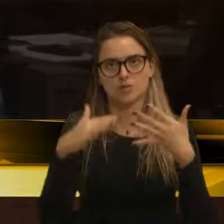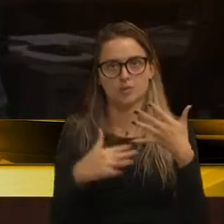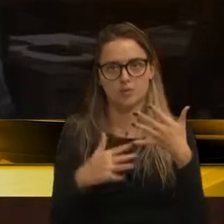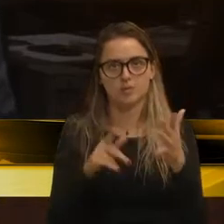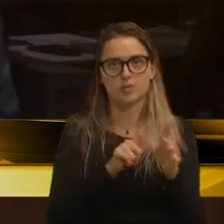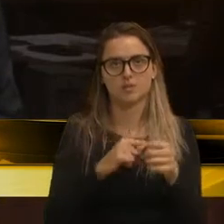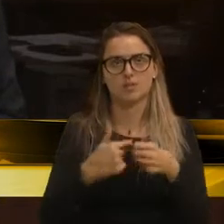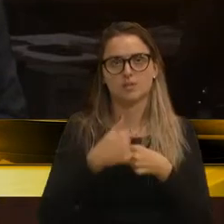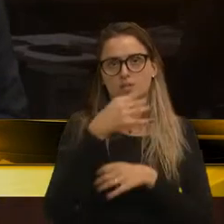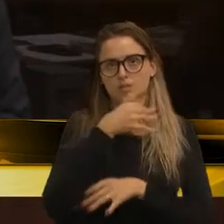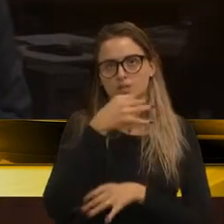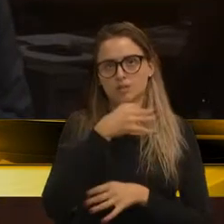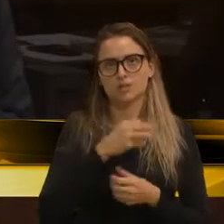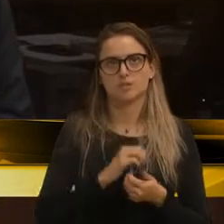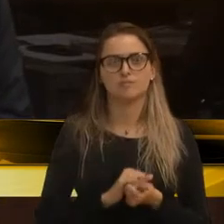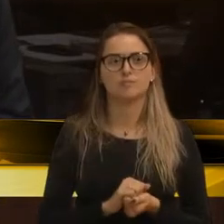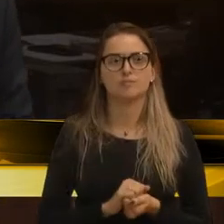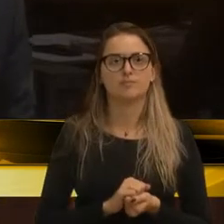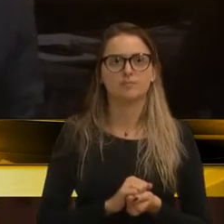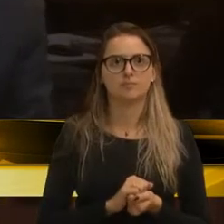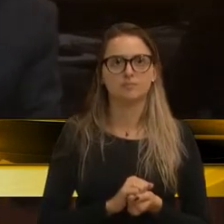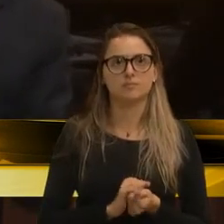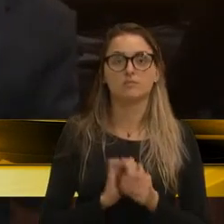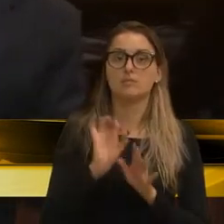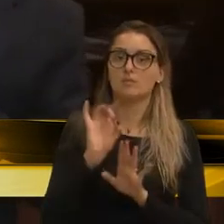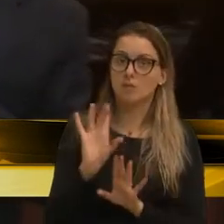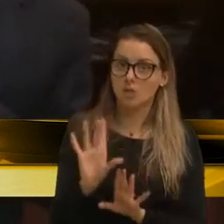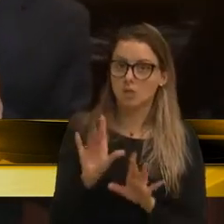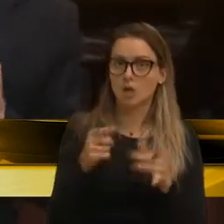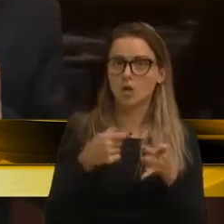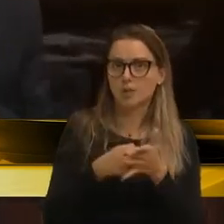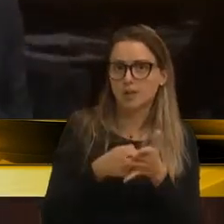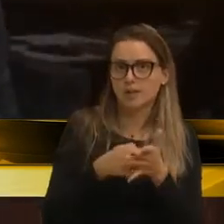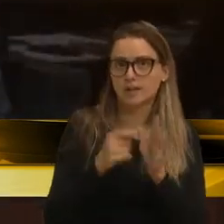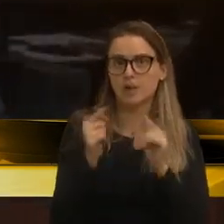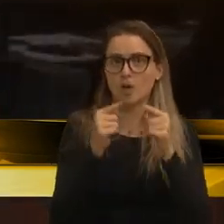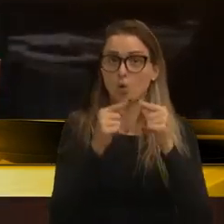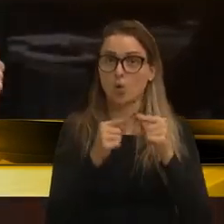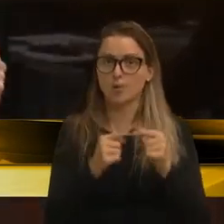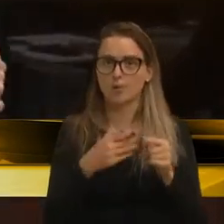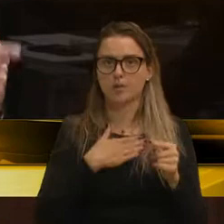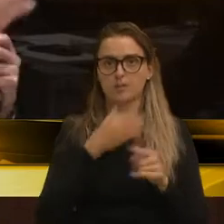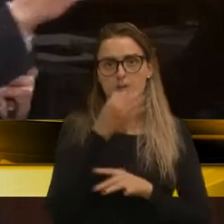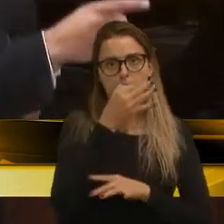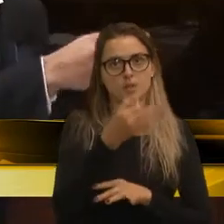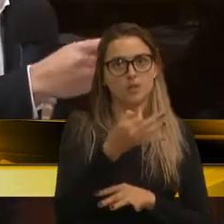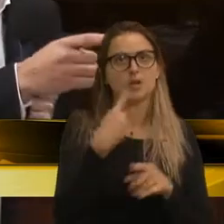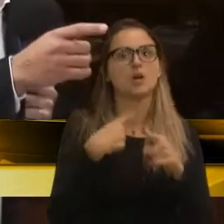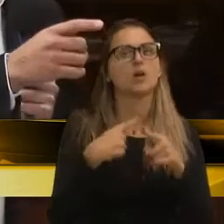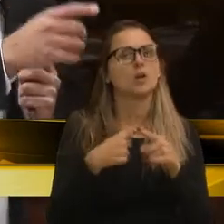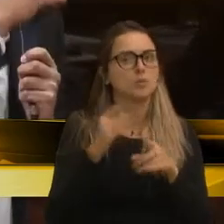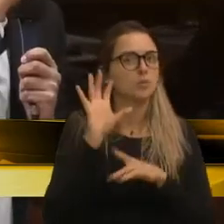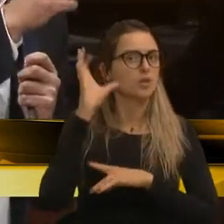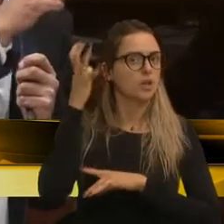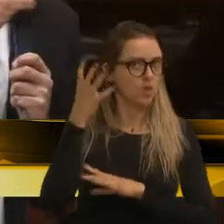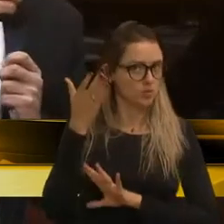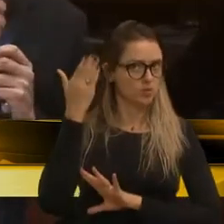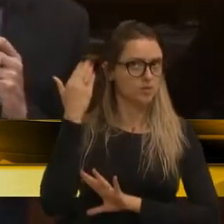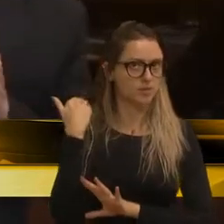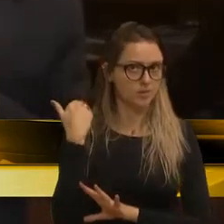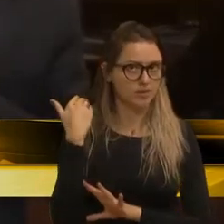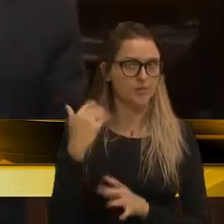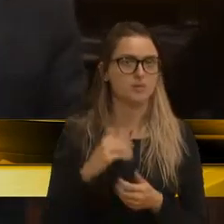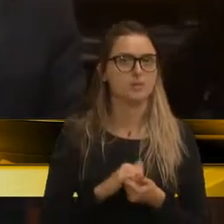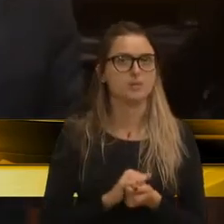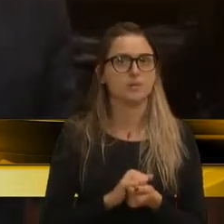município. Tá? Então, só para tentar arredondar aqui minha posição. Porque acontecia muito, e